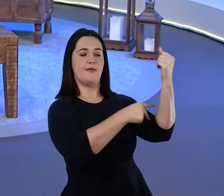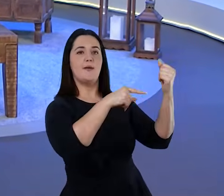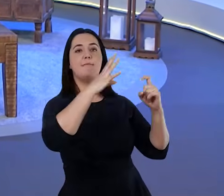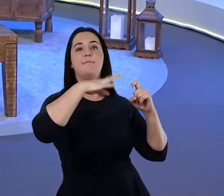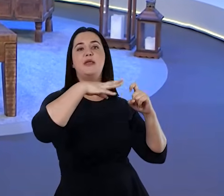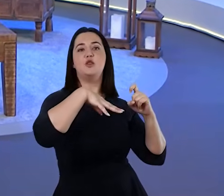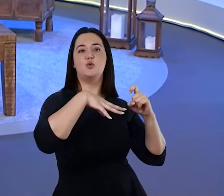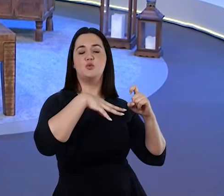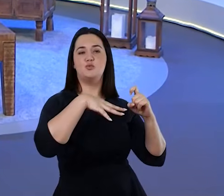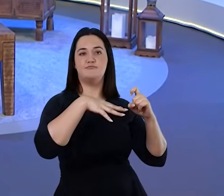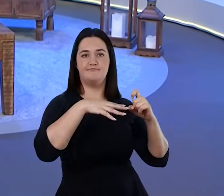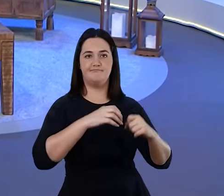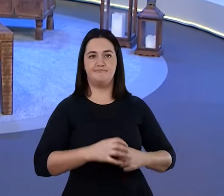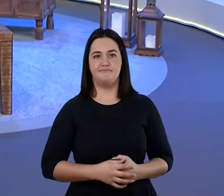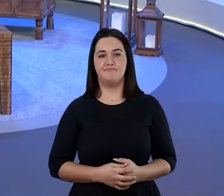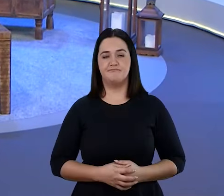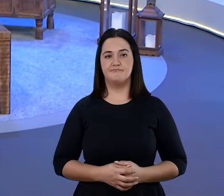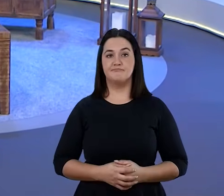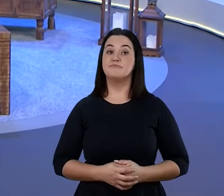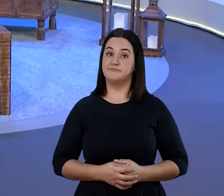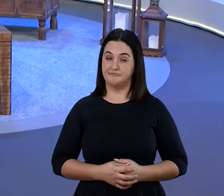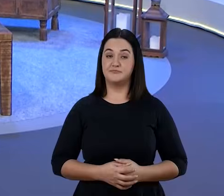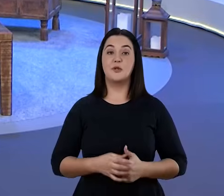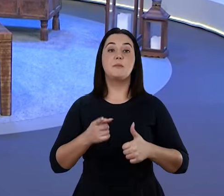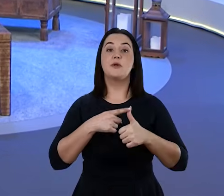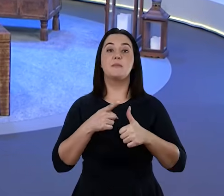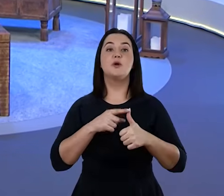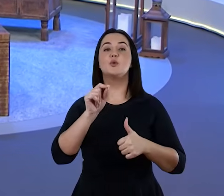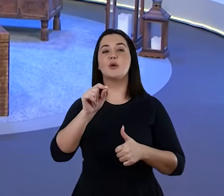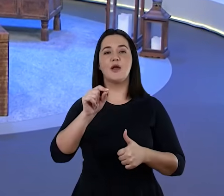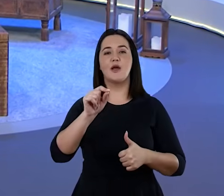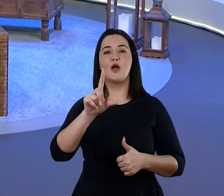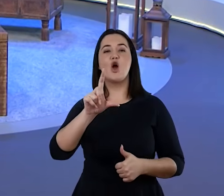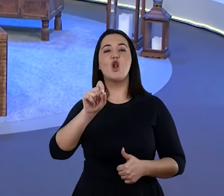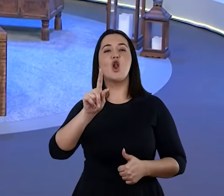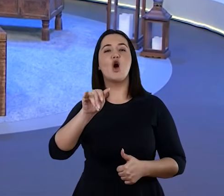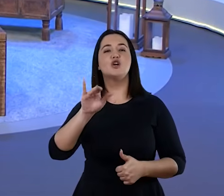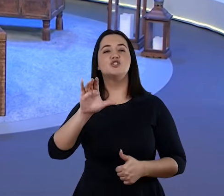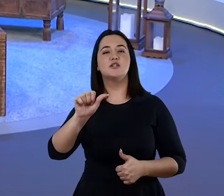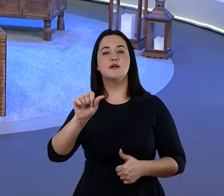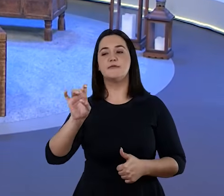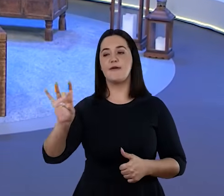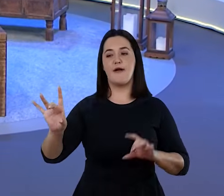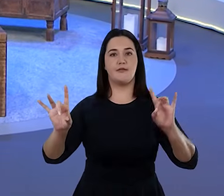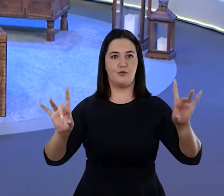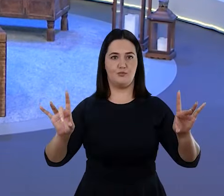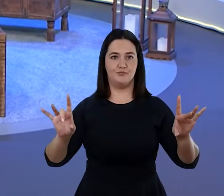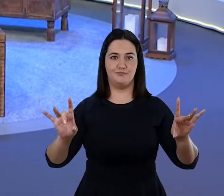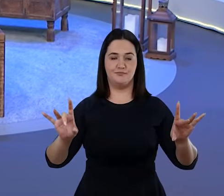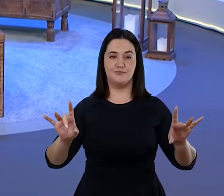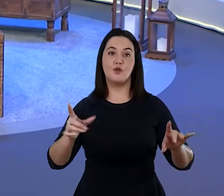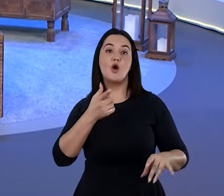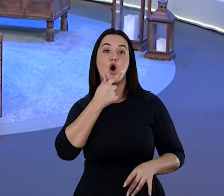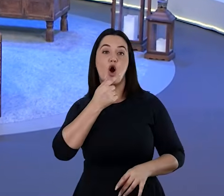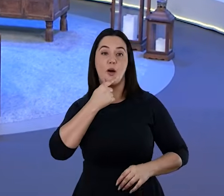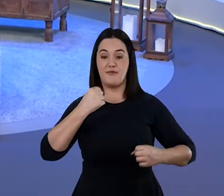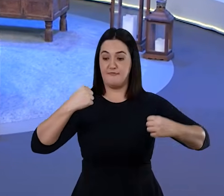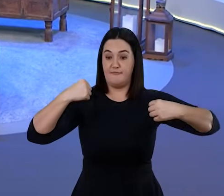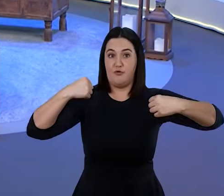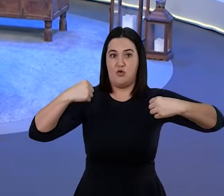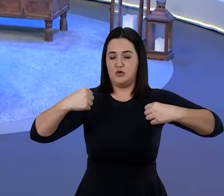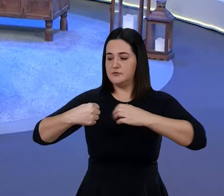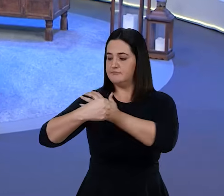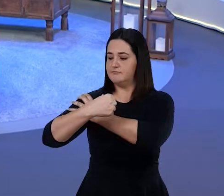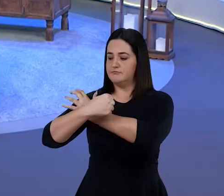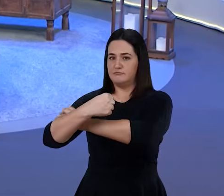Heracles? Em primeiro lugar, temos a própria lógica dos prodígios de cada um dos heróis. Homens com